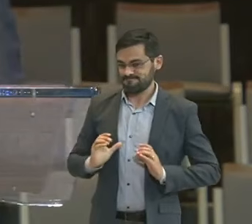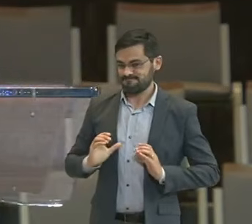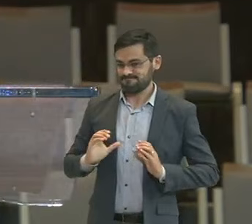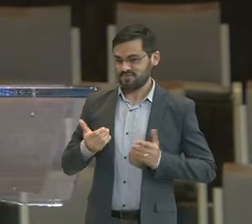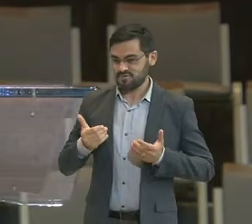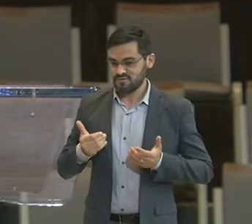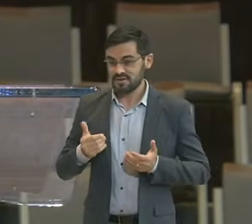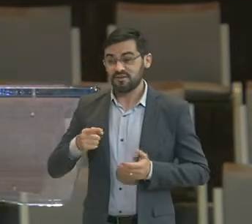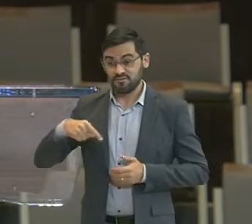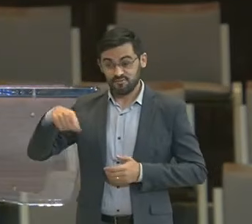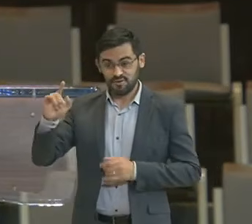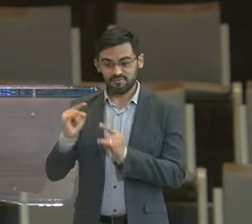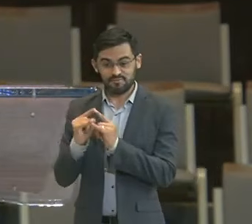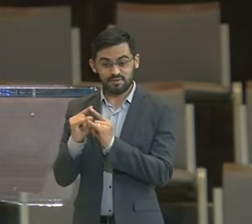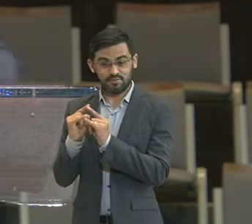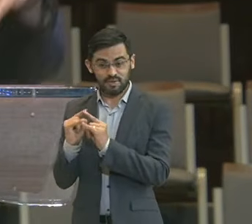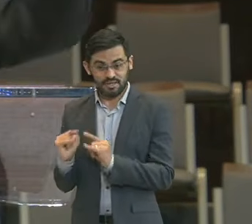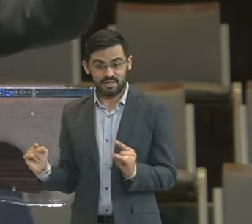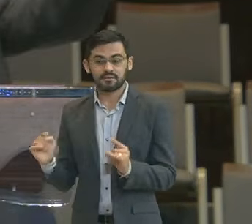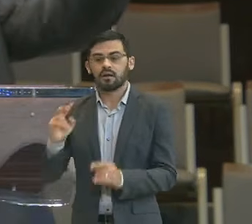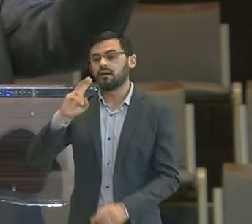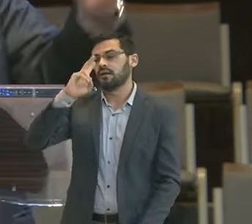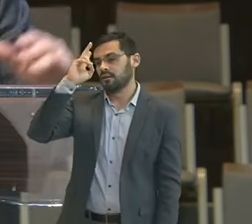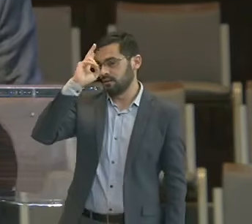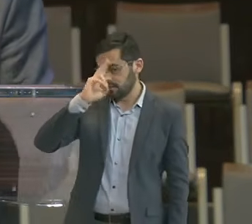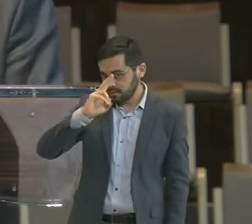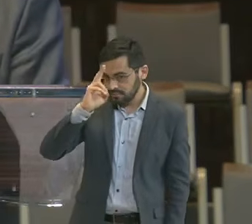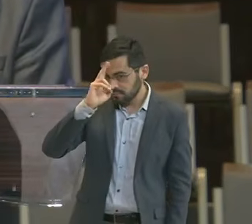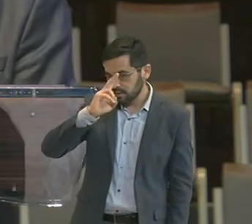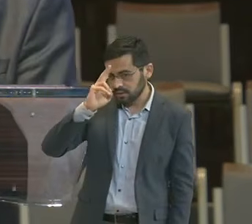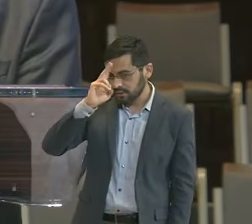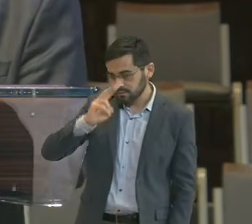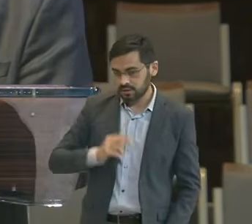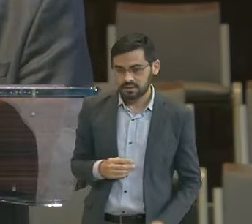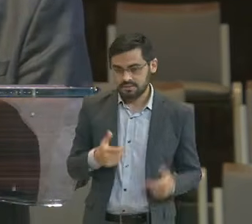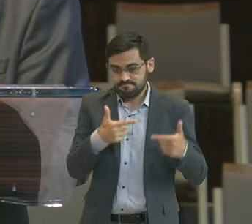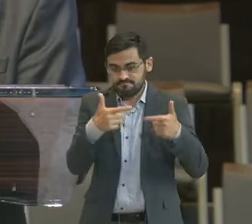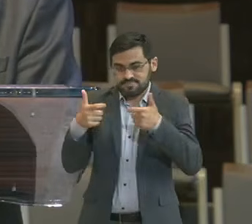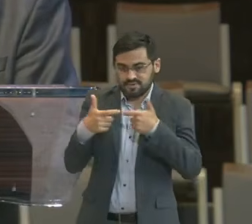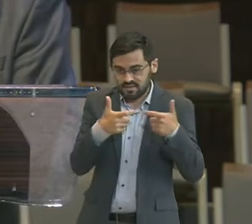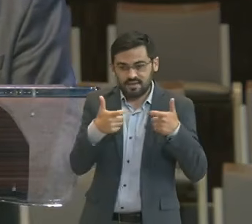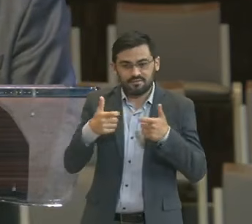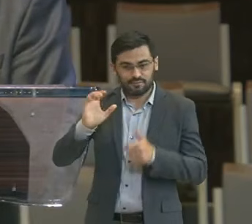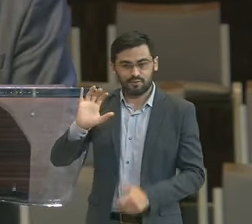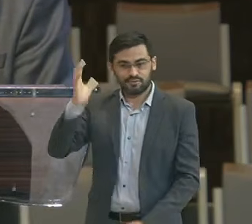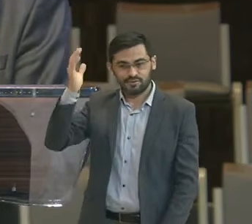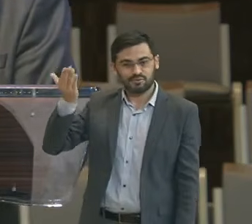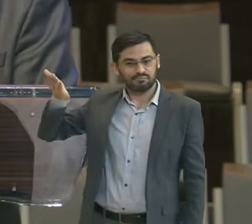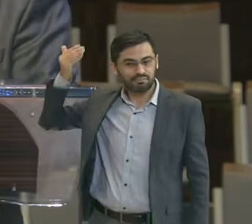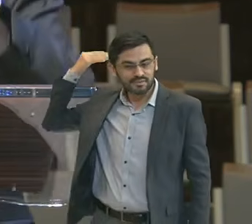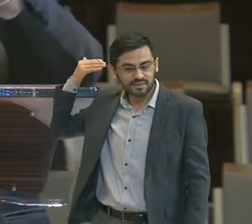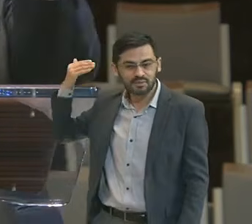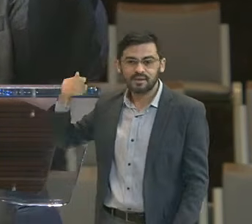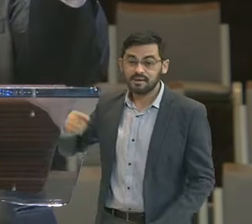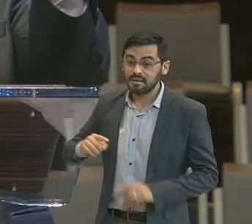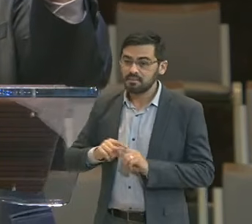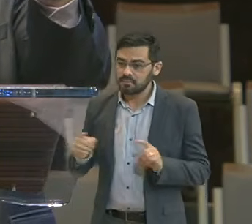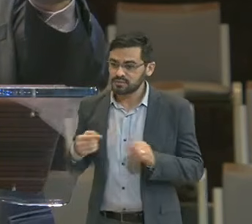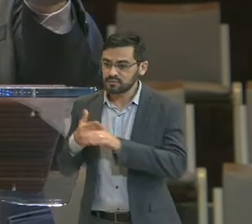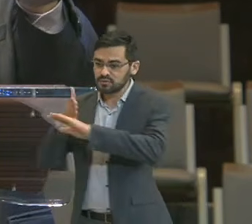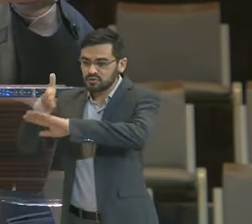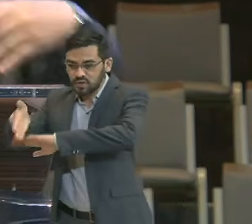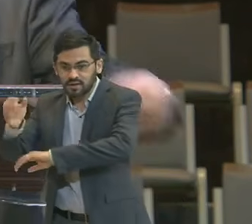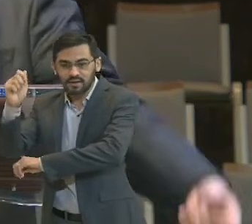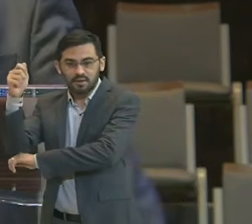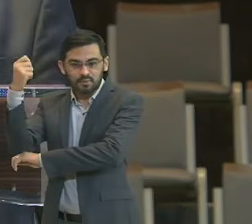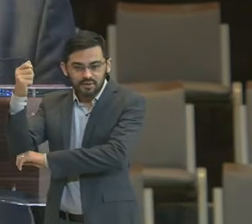né, vão morar em barracas, lembrando da Revolução Farroupilha, né? E é interessante, quando você chega no Rio